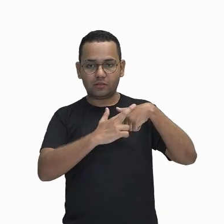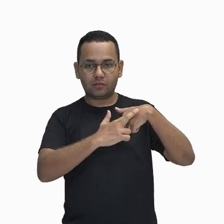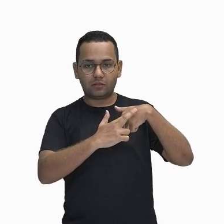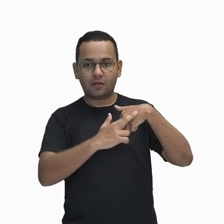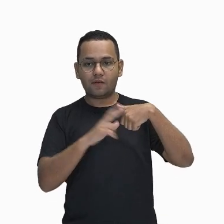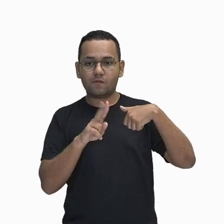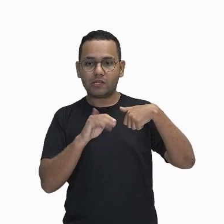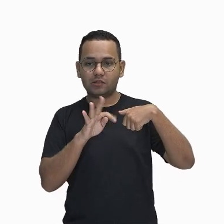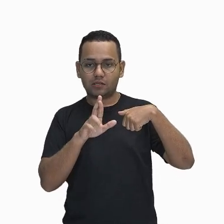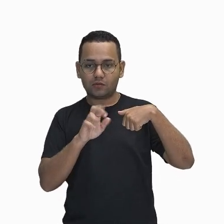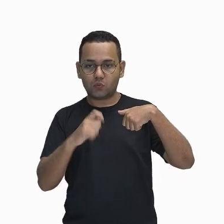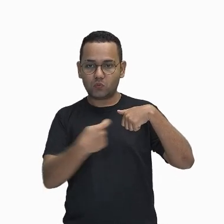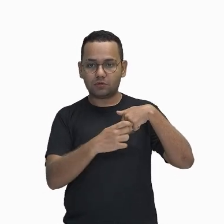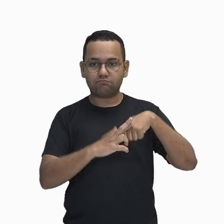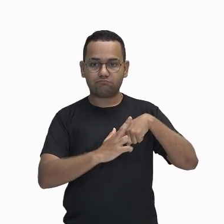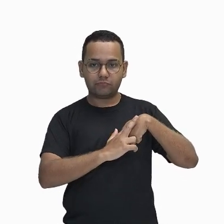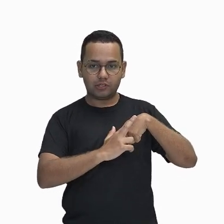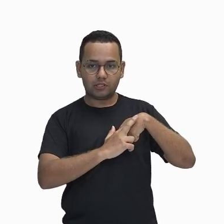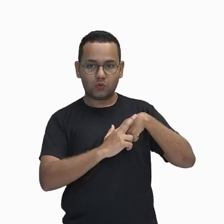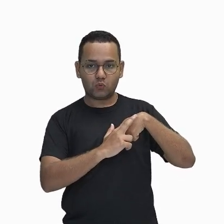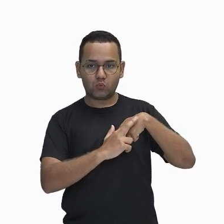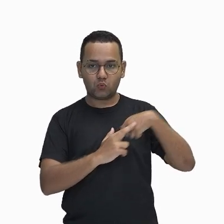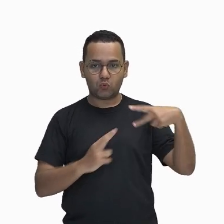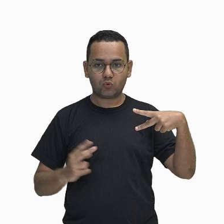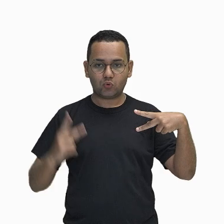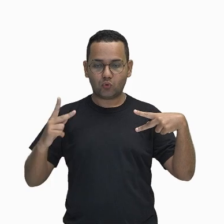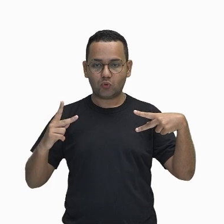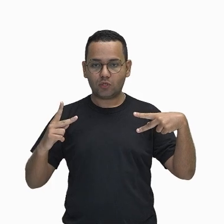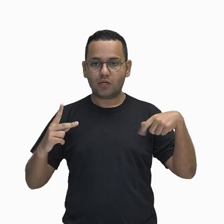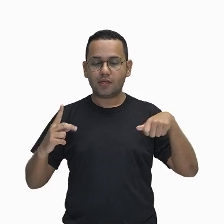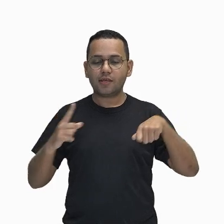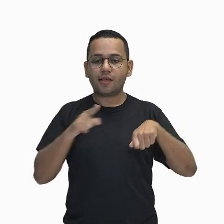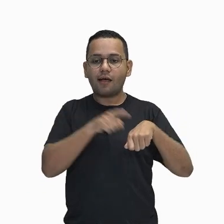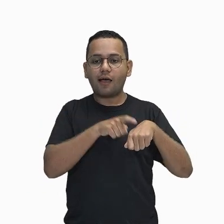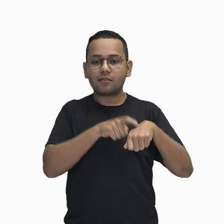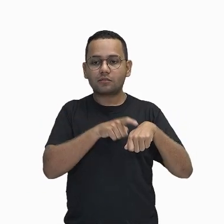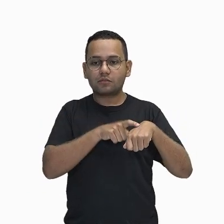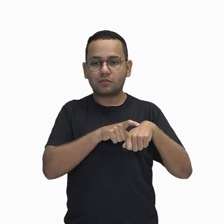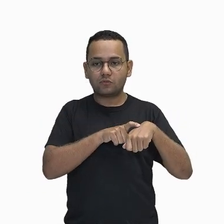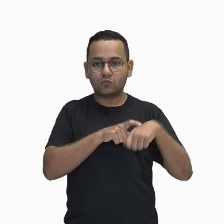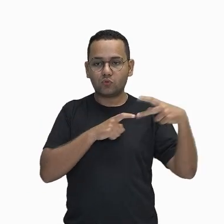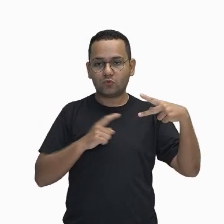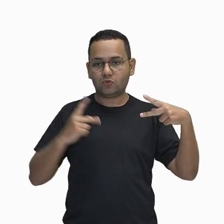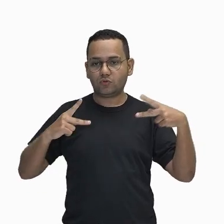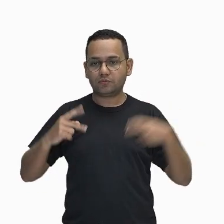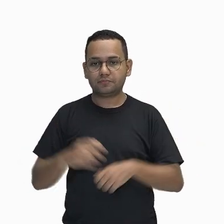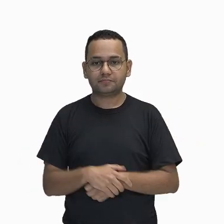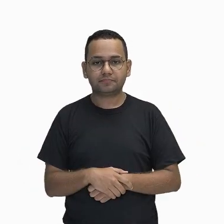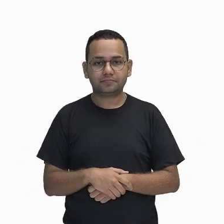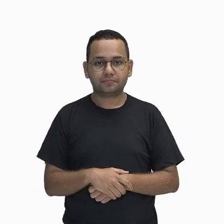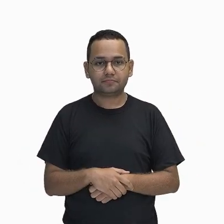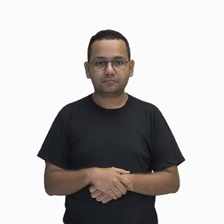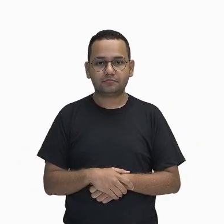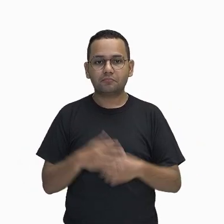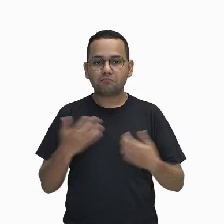esquerdo e direito. Os ventrículos são 2 cavidades do coração. O ventrículo esquerdo faz o bombeamento do sangue